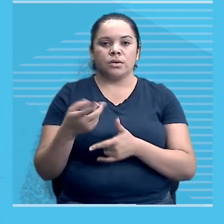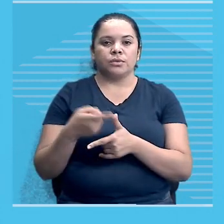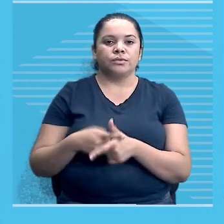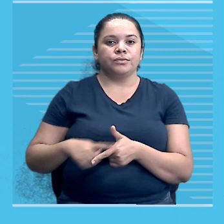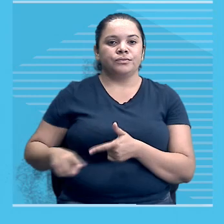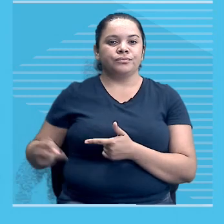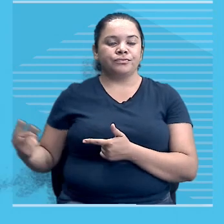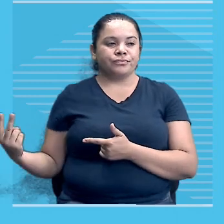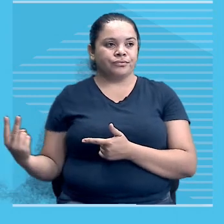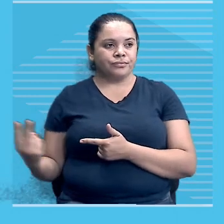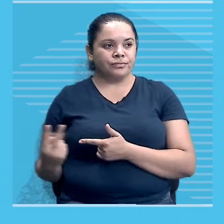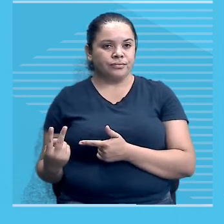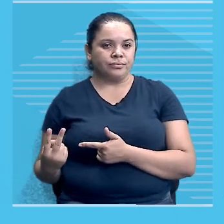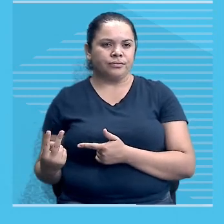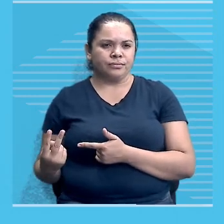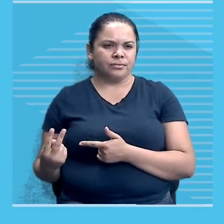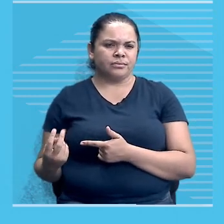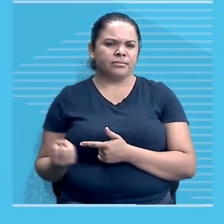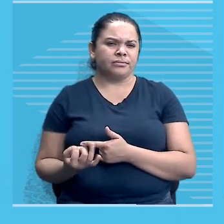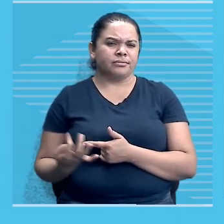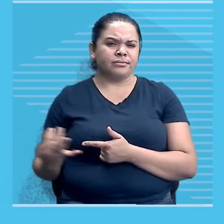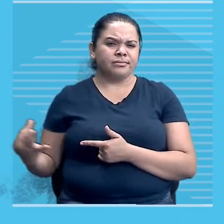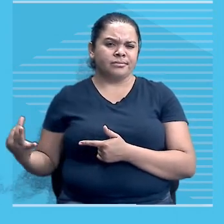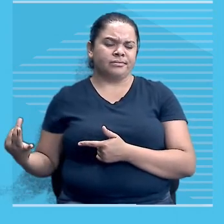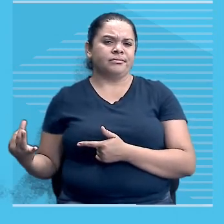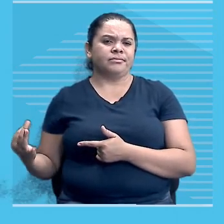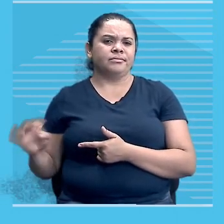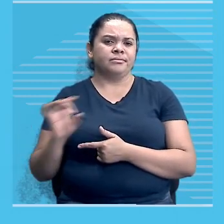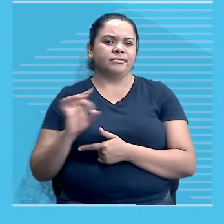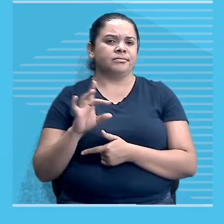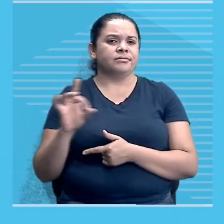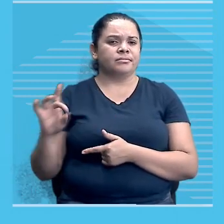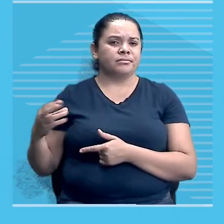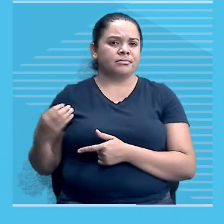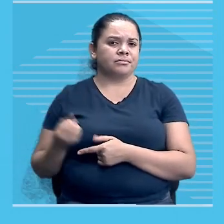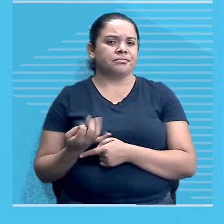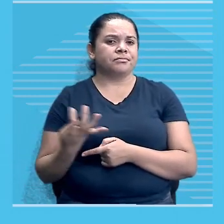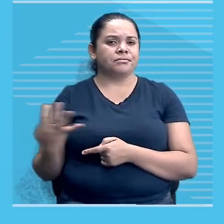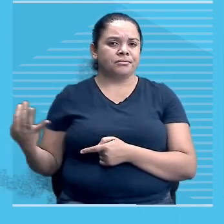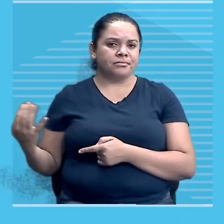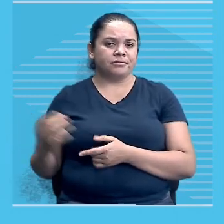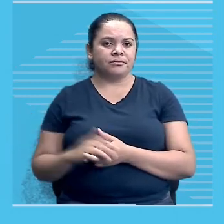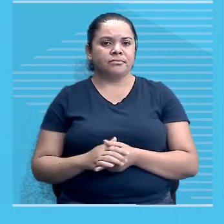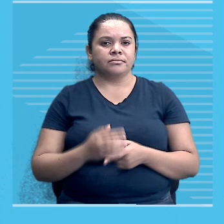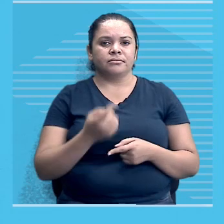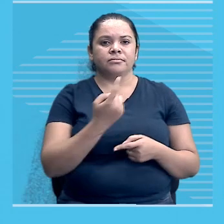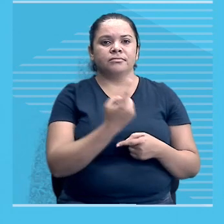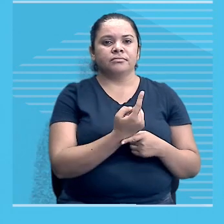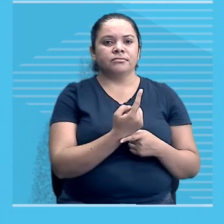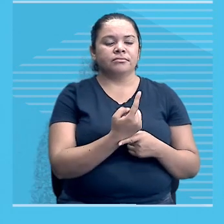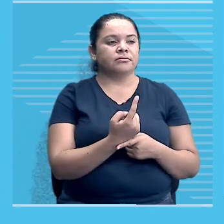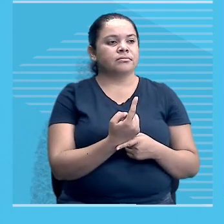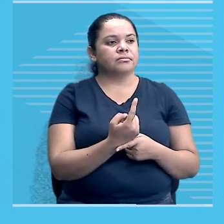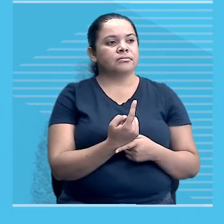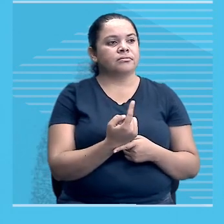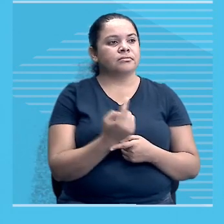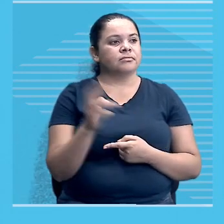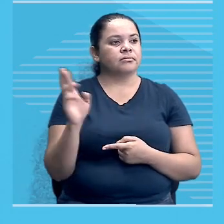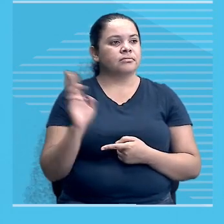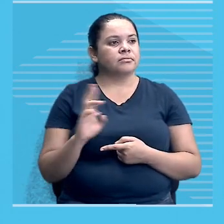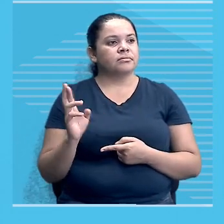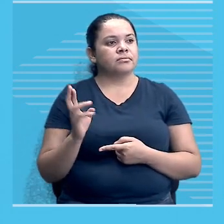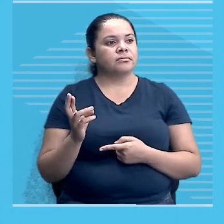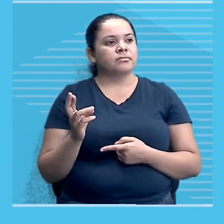que você vai dar quanto para cada é um sobre 21 real dividido para duas